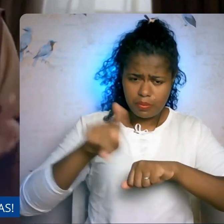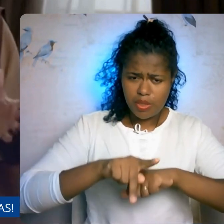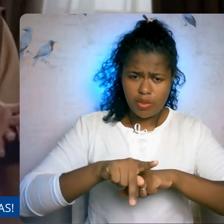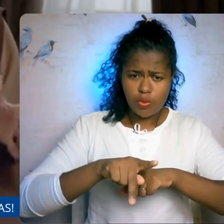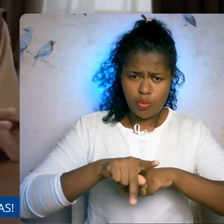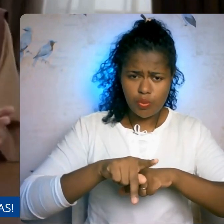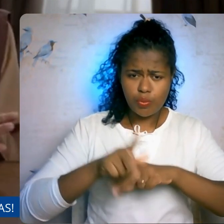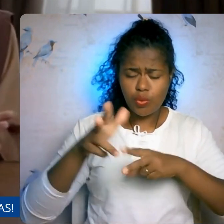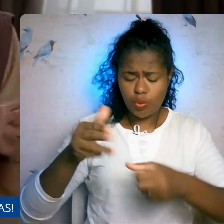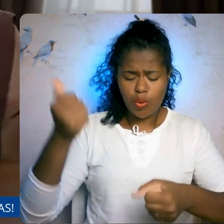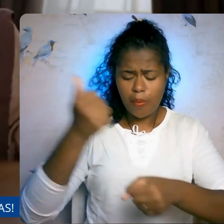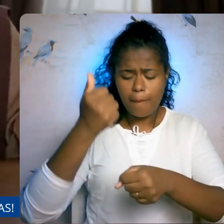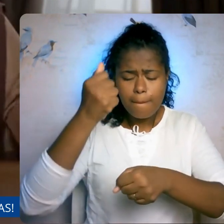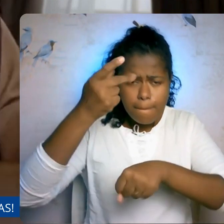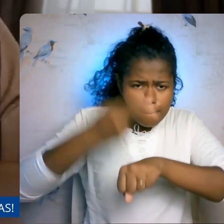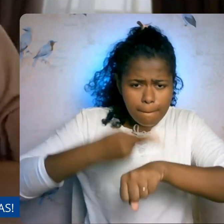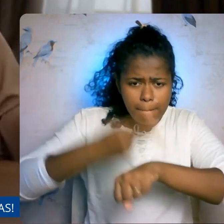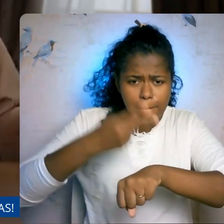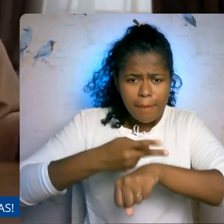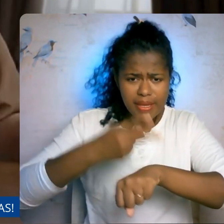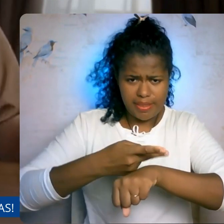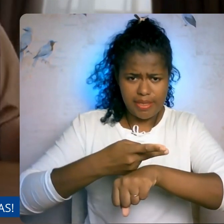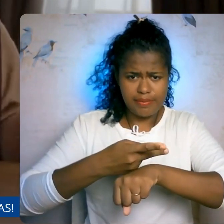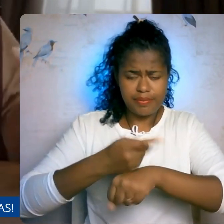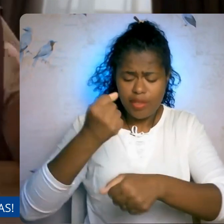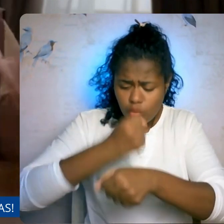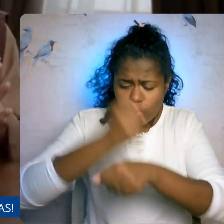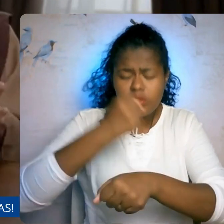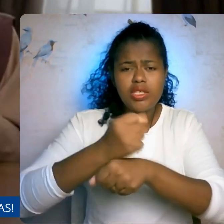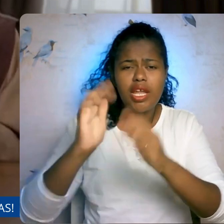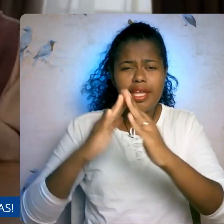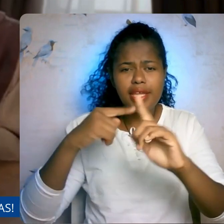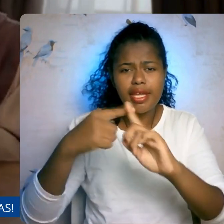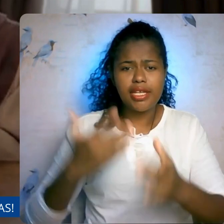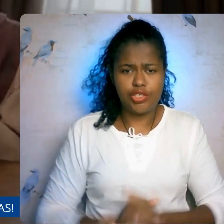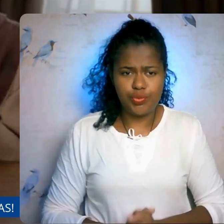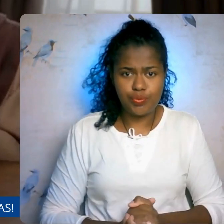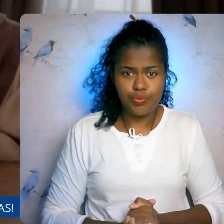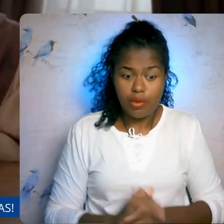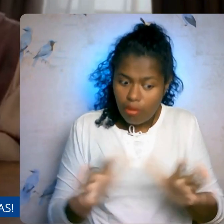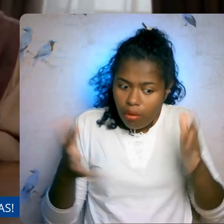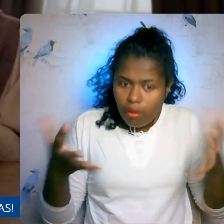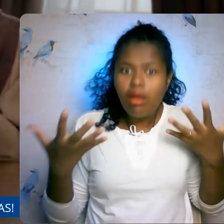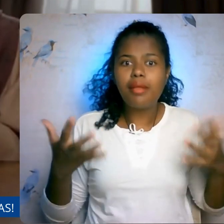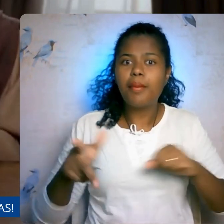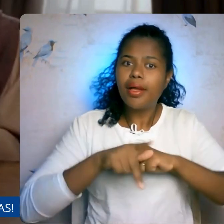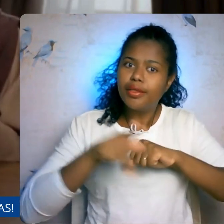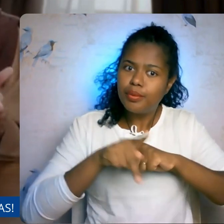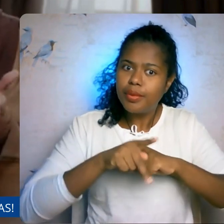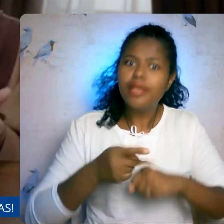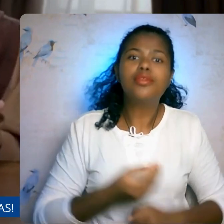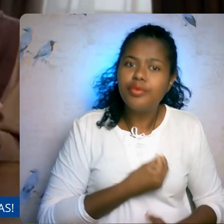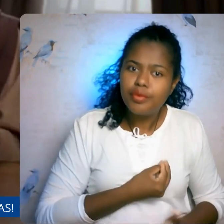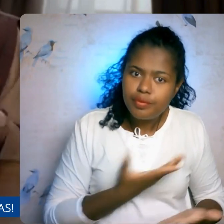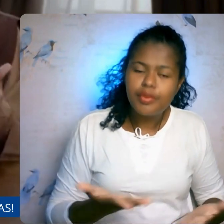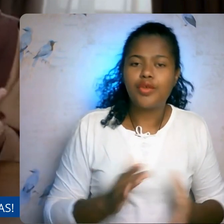ela. Nessa época, Pedro estava ainda animado. Mas veja, esse foi o chamado para Pedro. Você vai ser o pastor, você vai